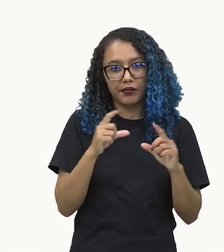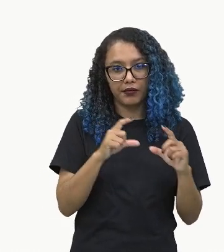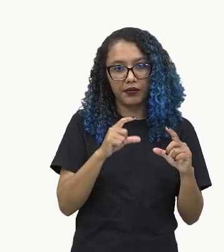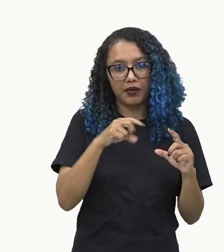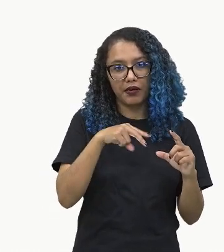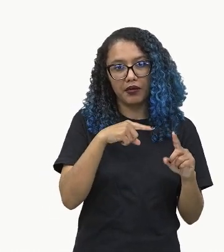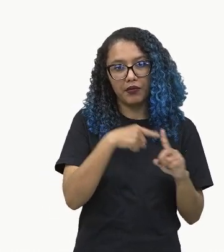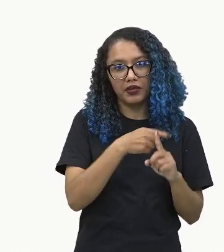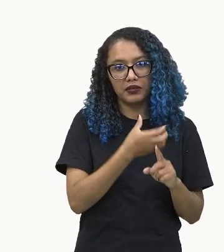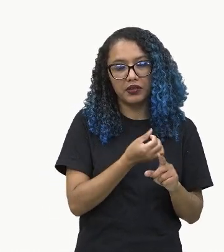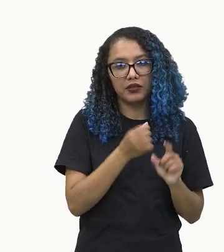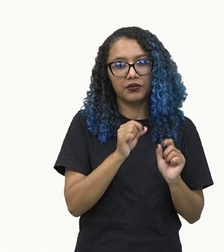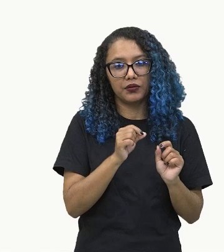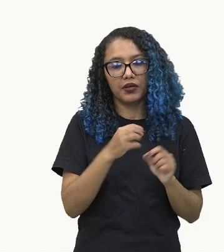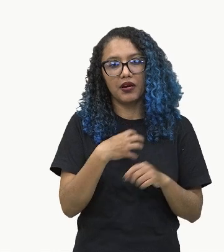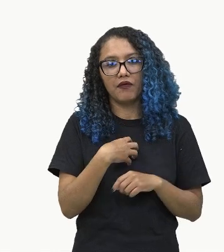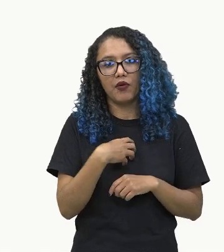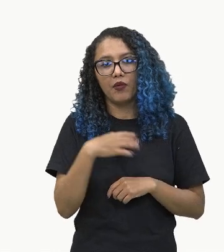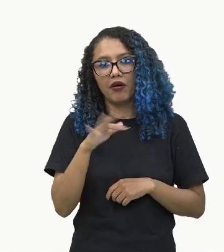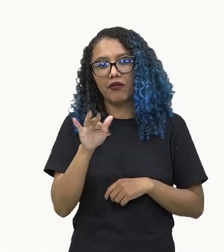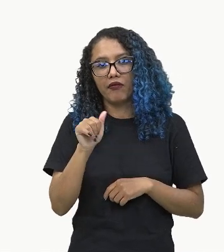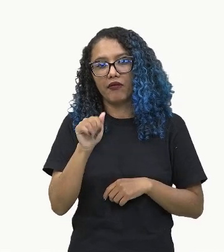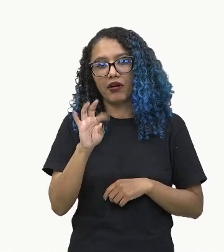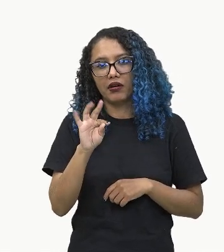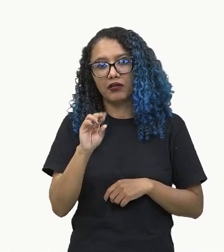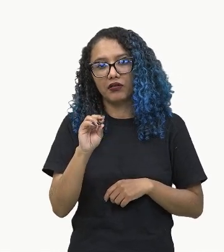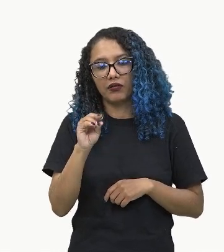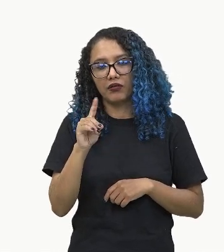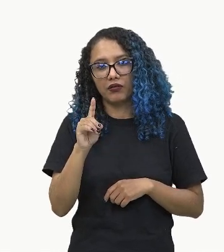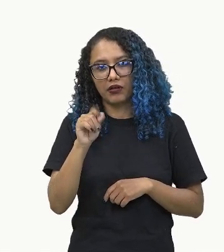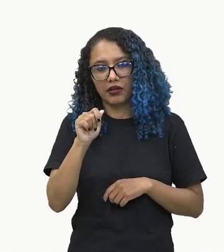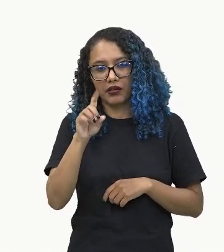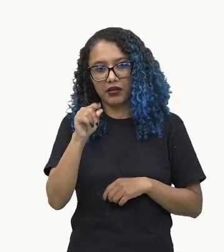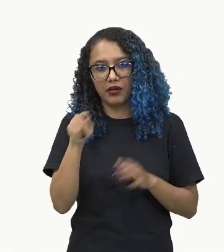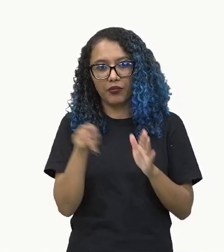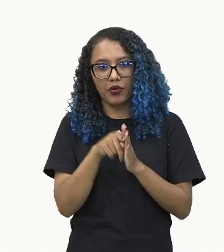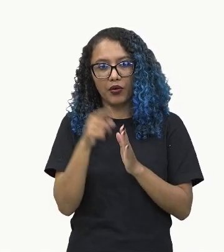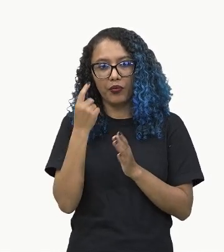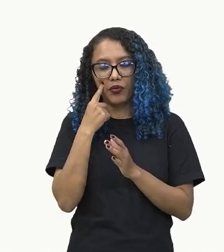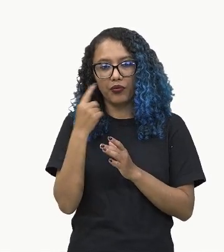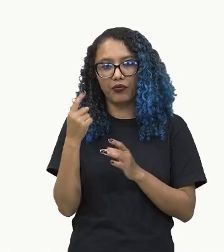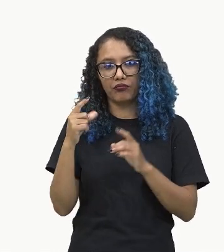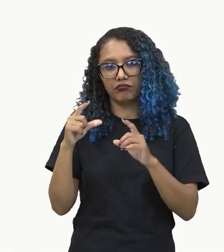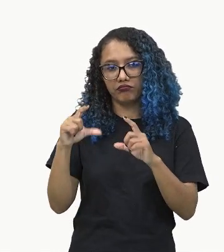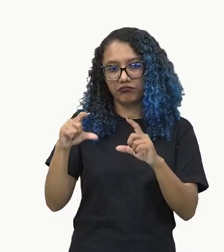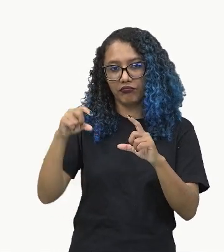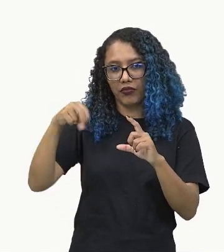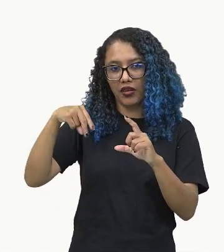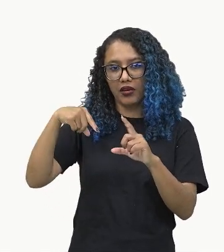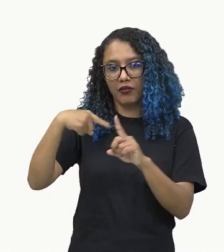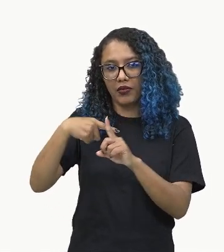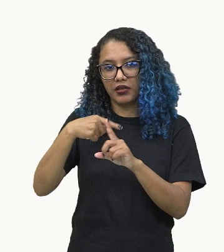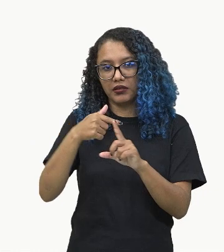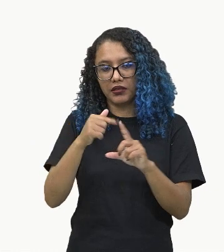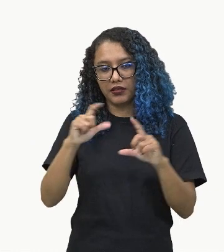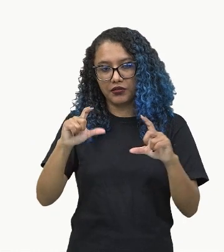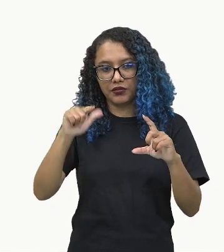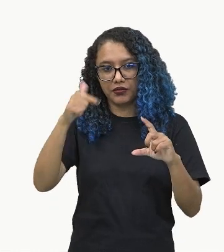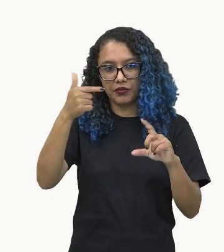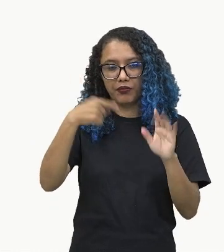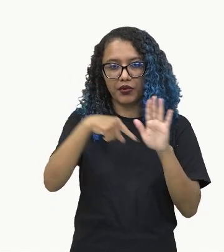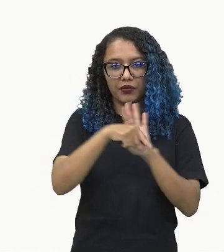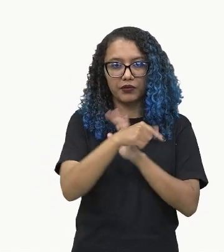fatorada de n mais 7 ao quadrado menos 1. Tudo